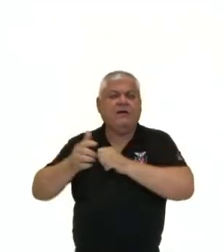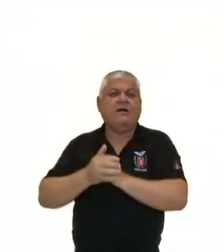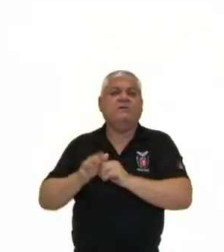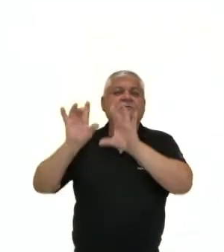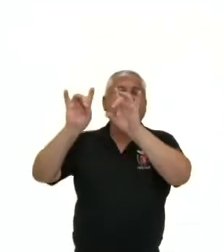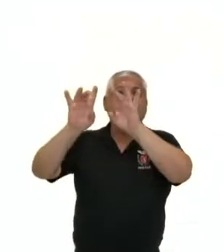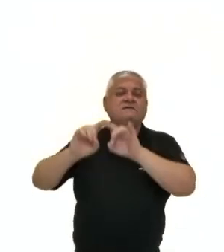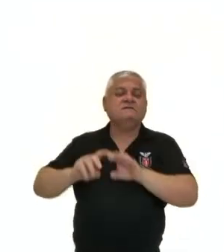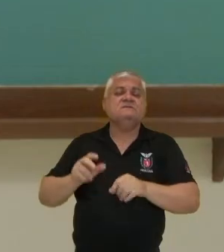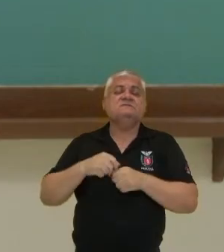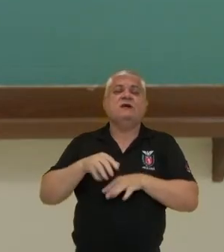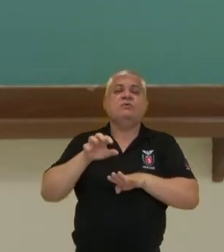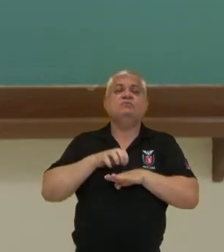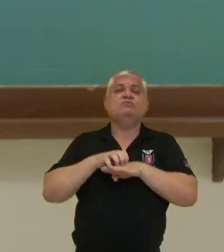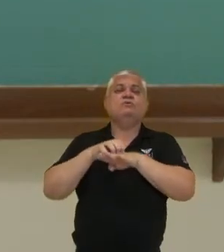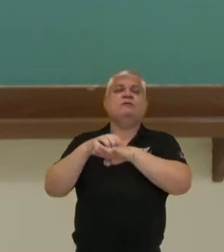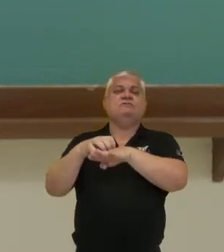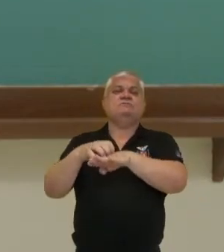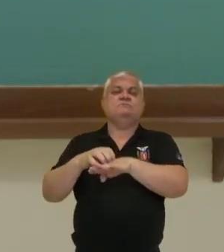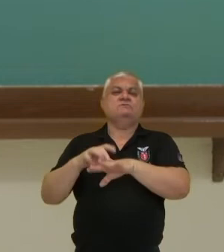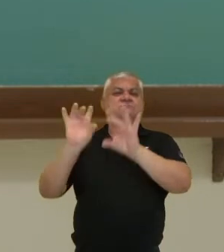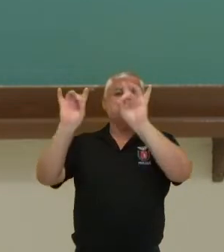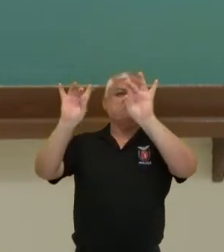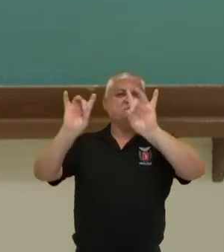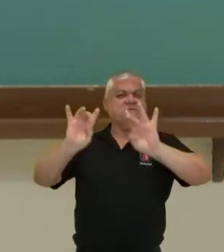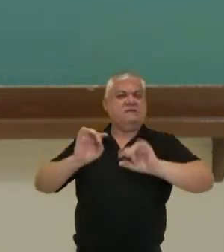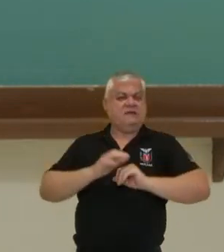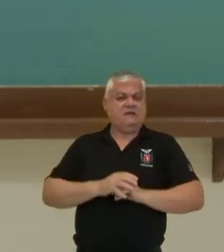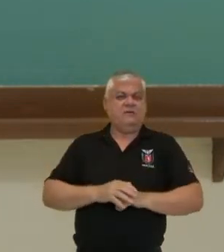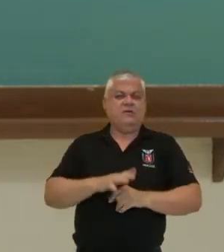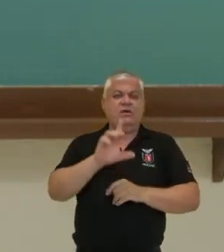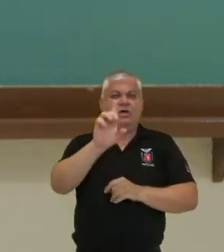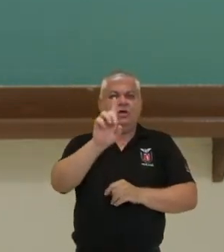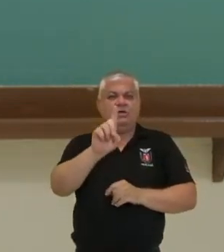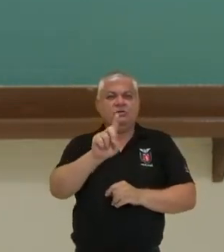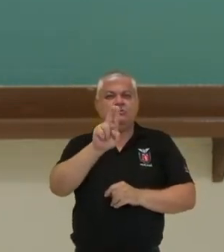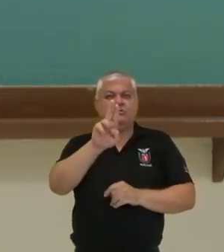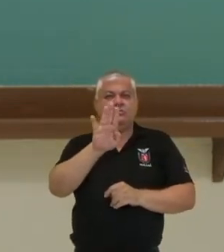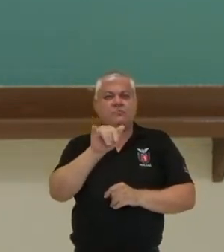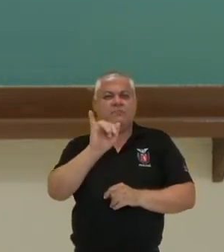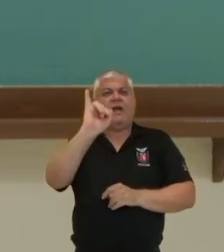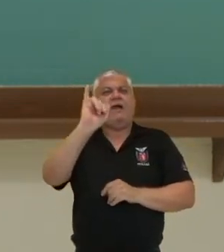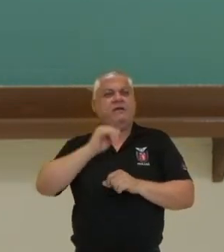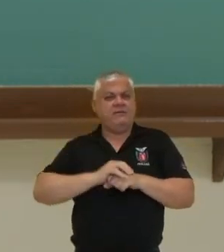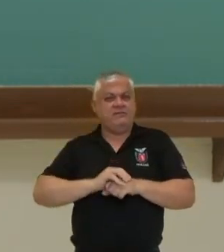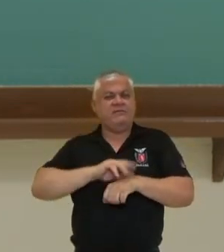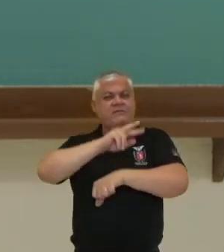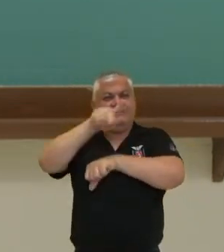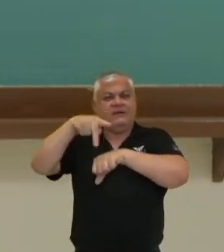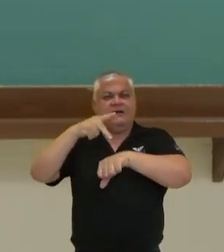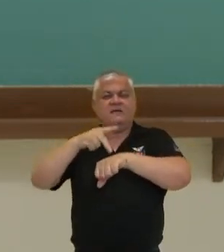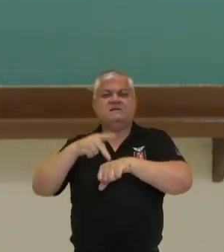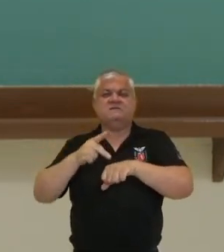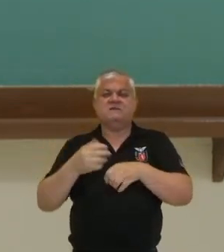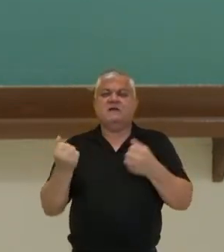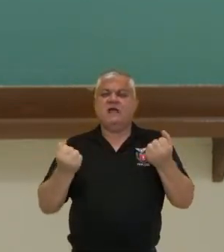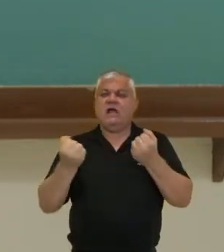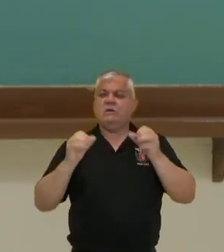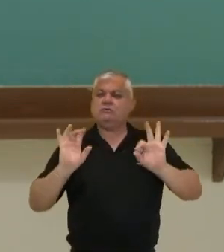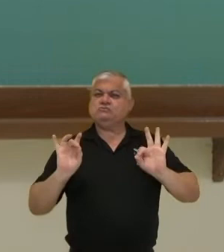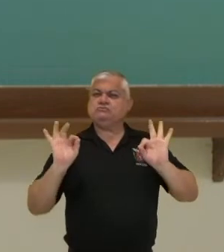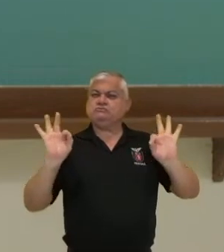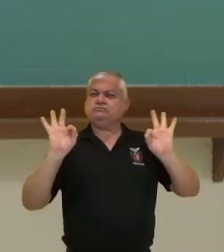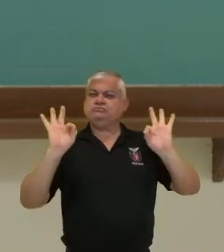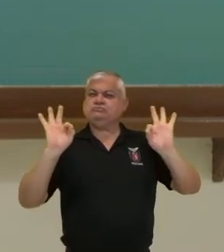especial o turismo de luxo que é o que acontece lá em Dubai onde as pessoas andam com carros importados